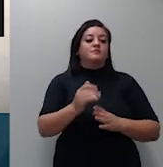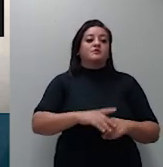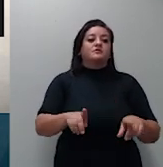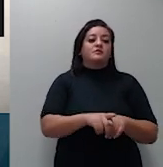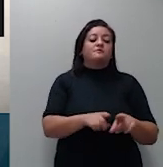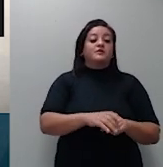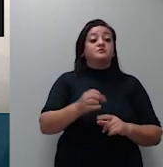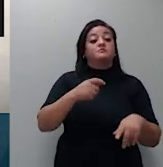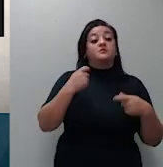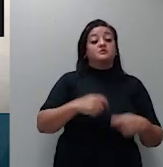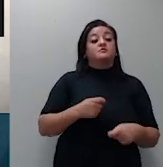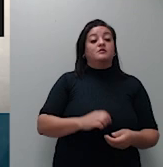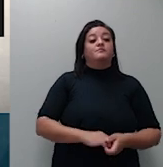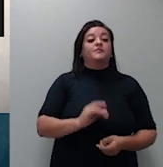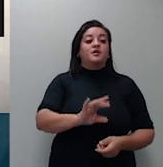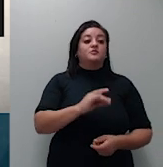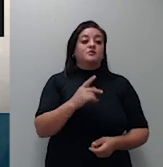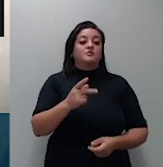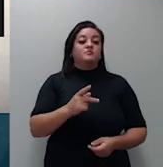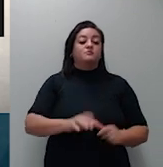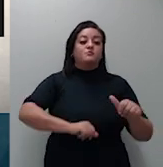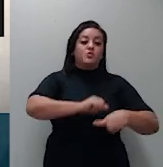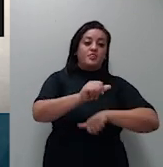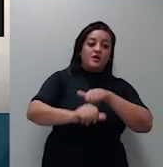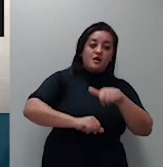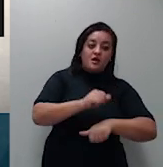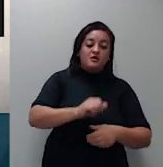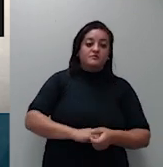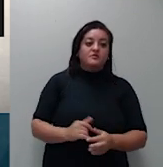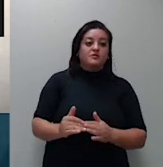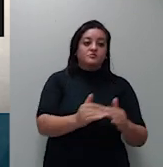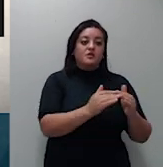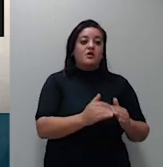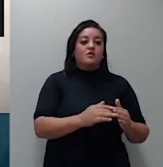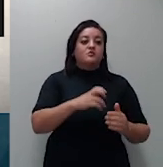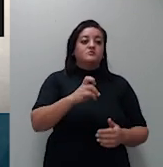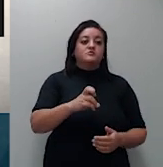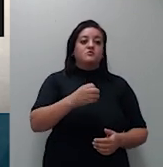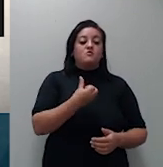optar pela retificação nos termos do 56